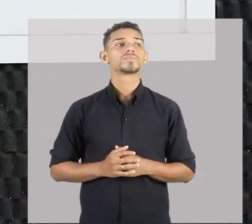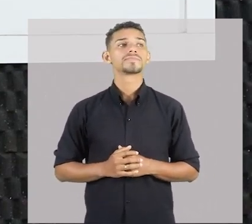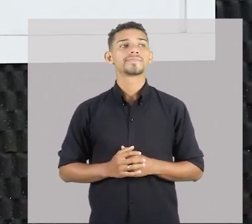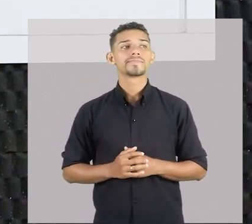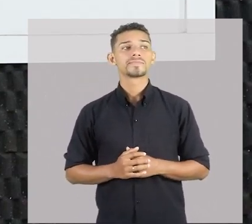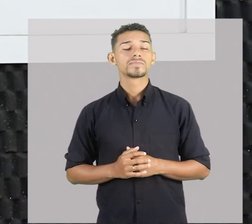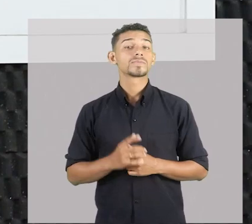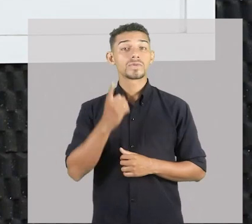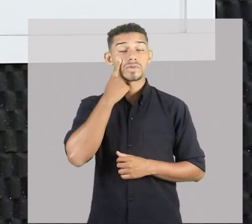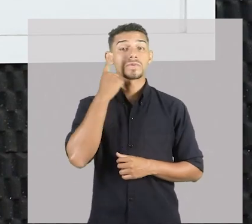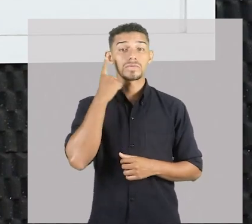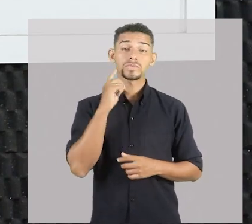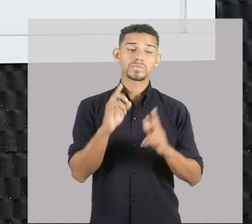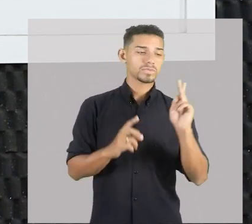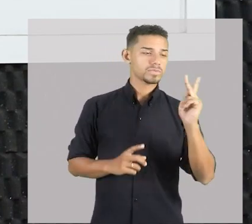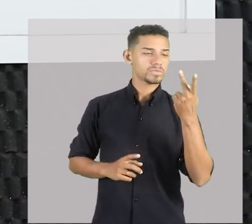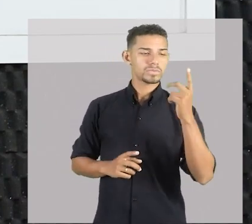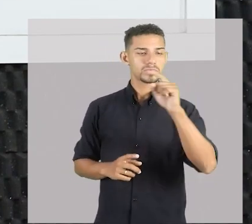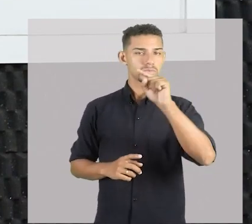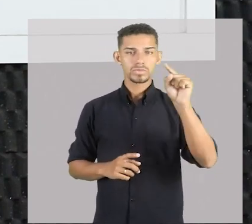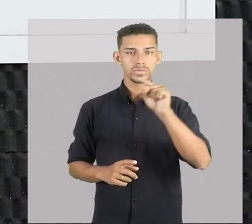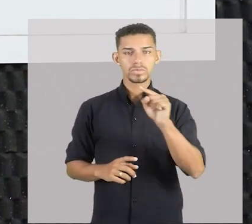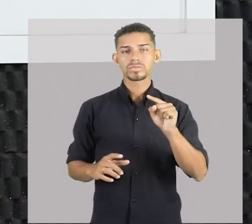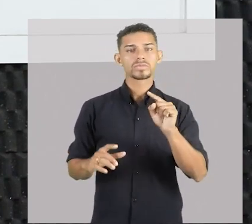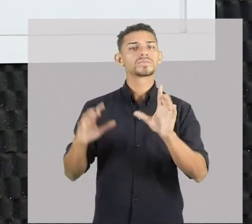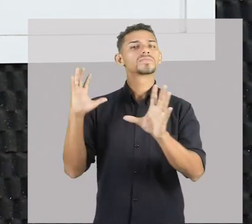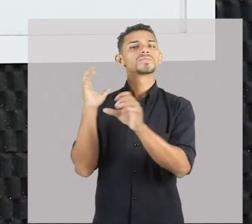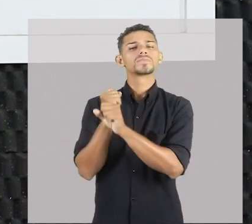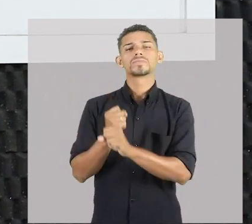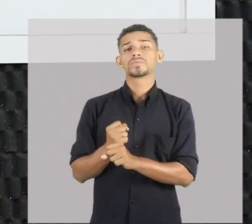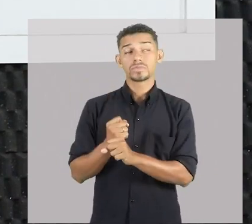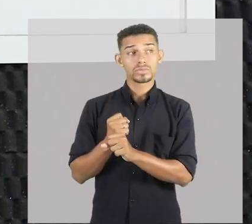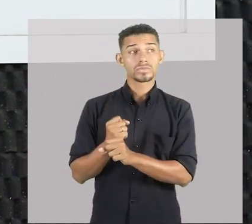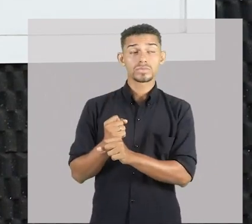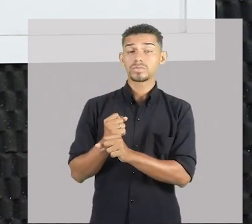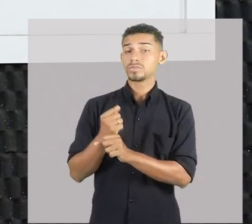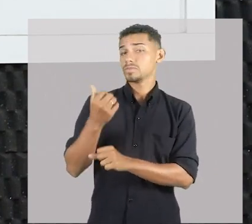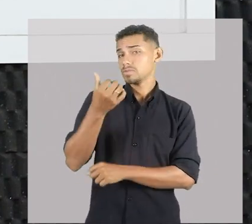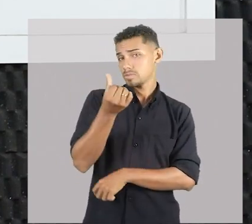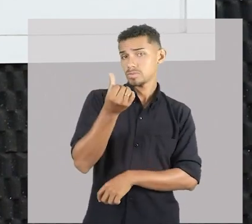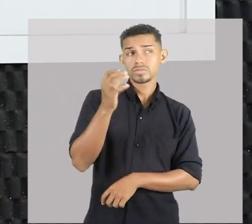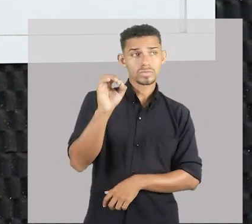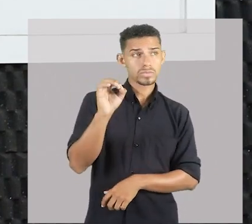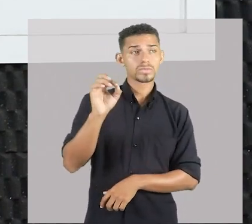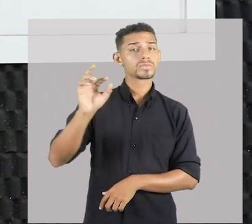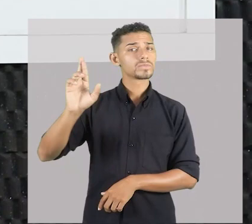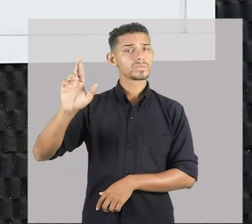Que 1 Hz equivale a 60 RPMs.